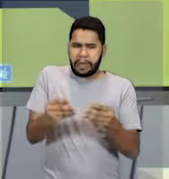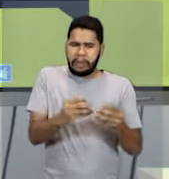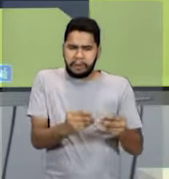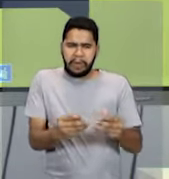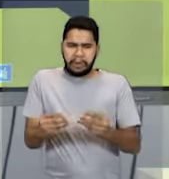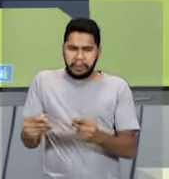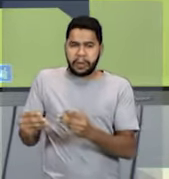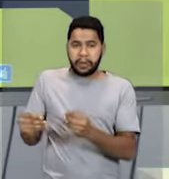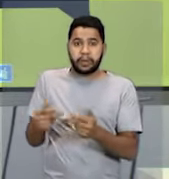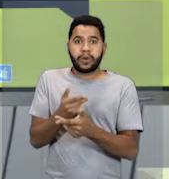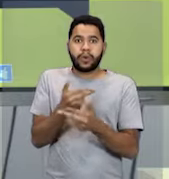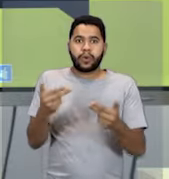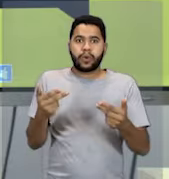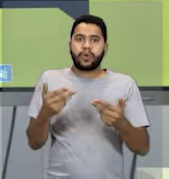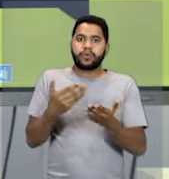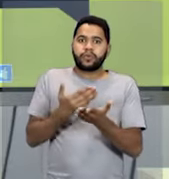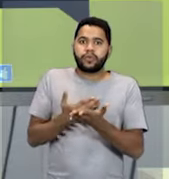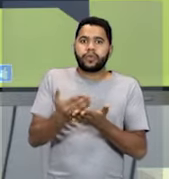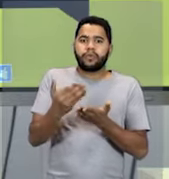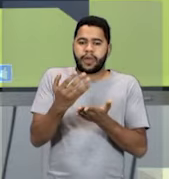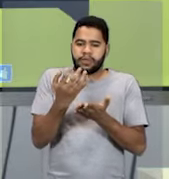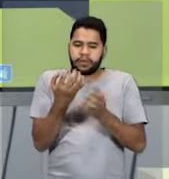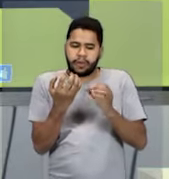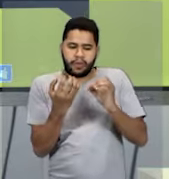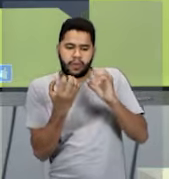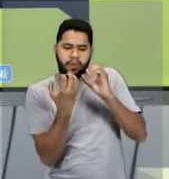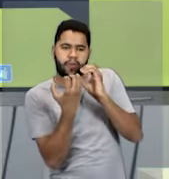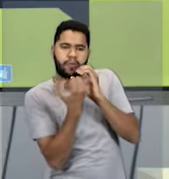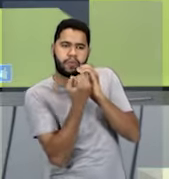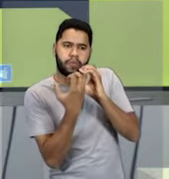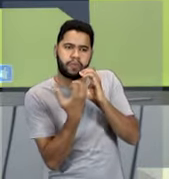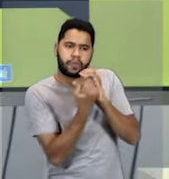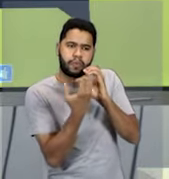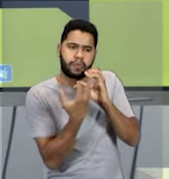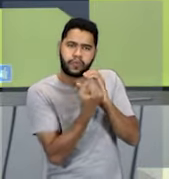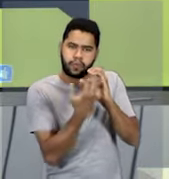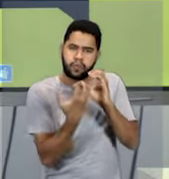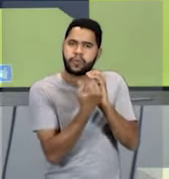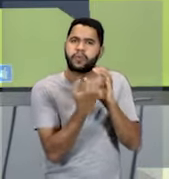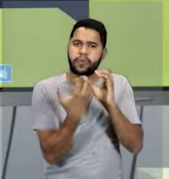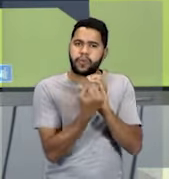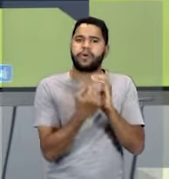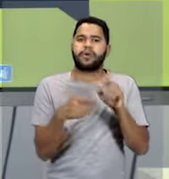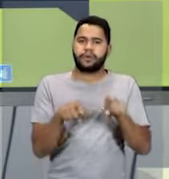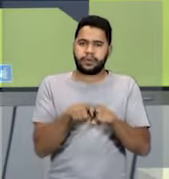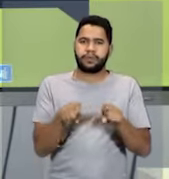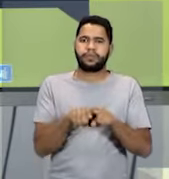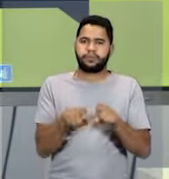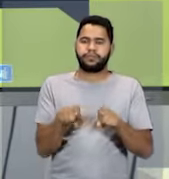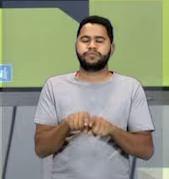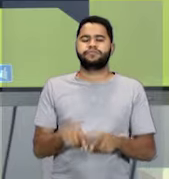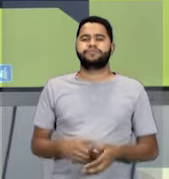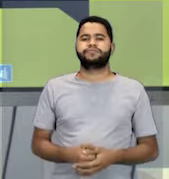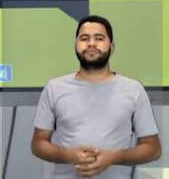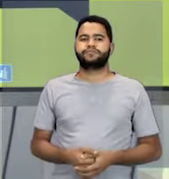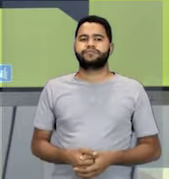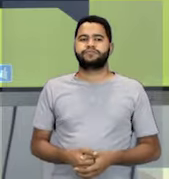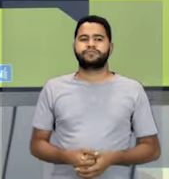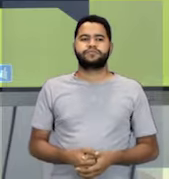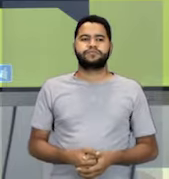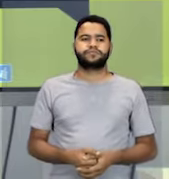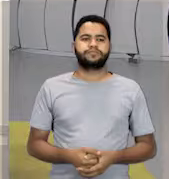menores, então muita coisa já começa a ser absorvida no intestino delgado, tá? Muitos nutrientes já começam a ser absorvidos